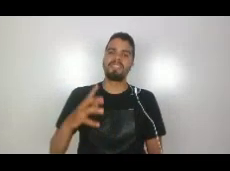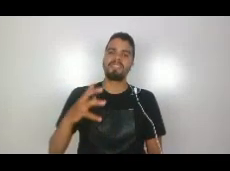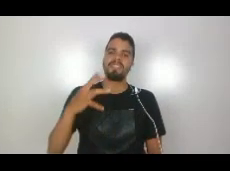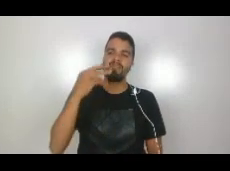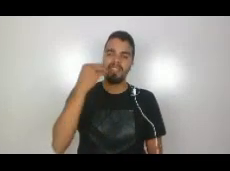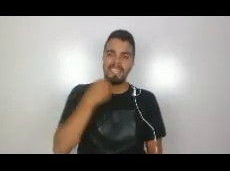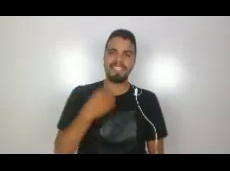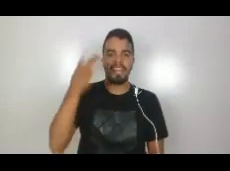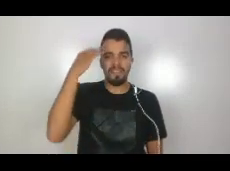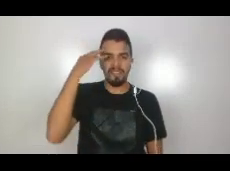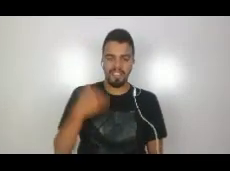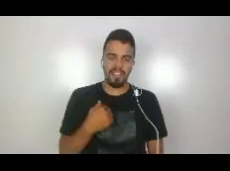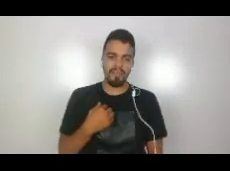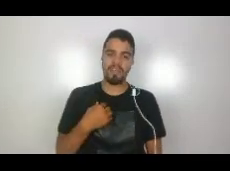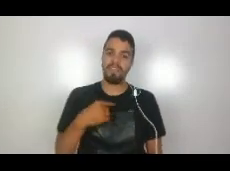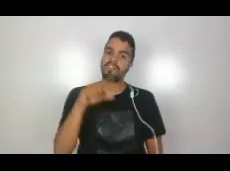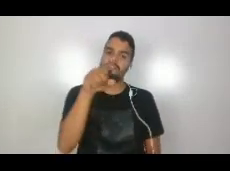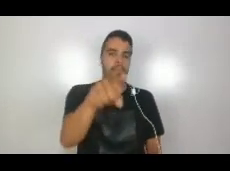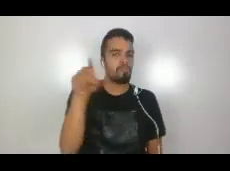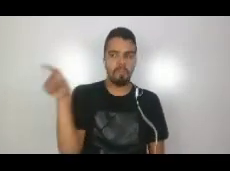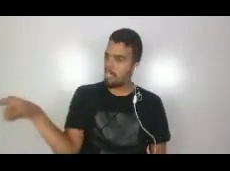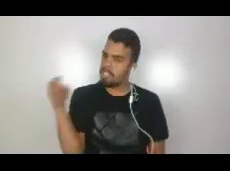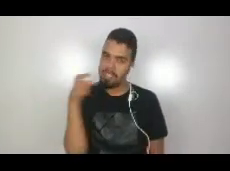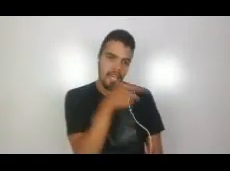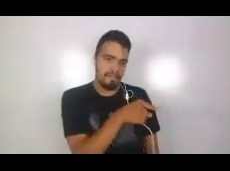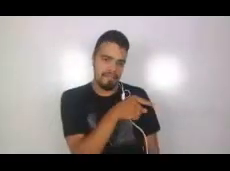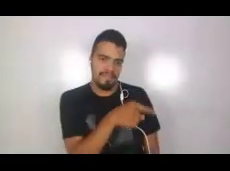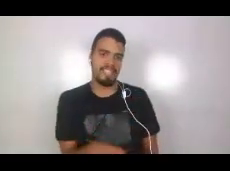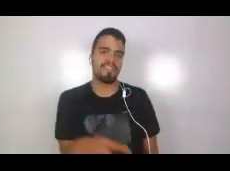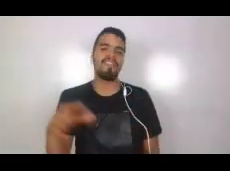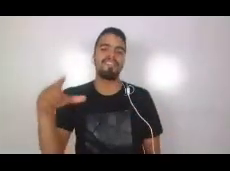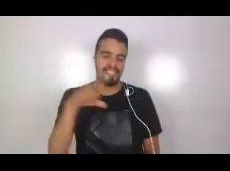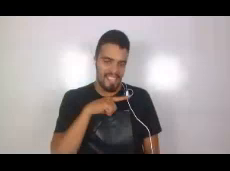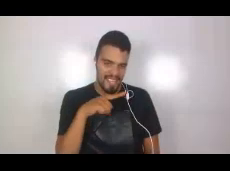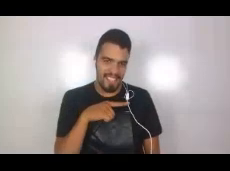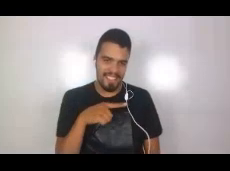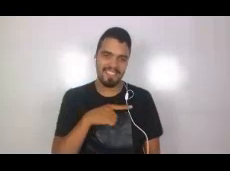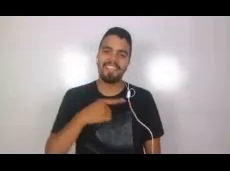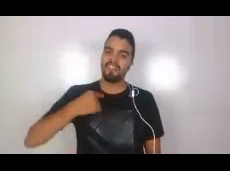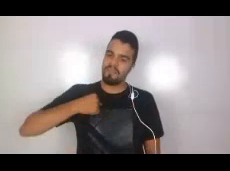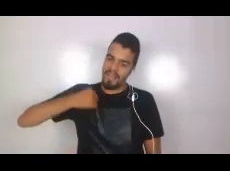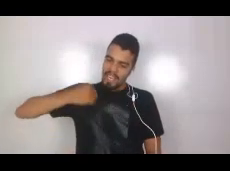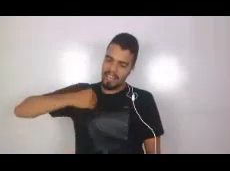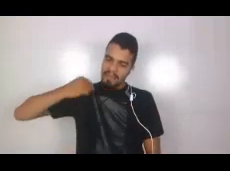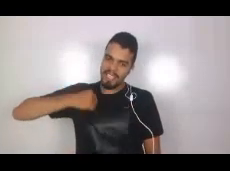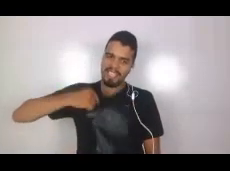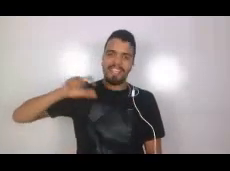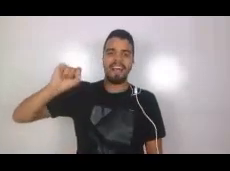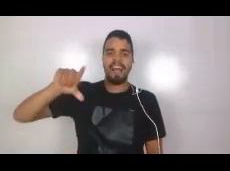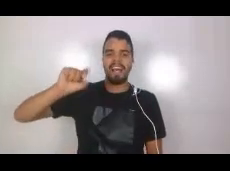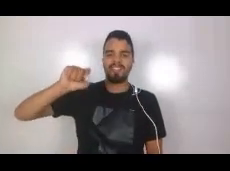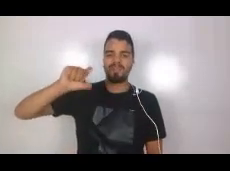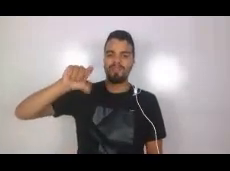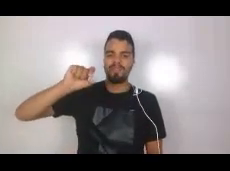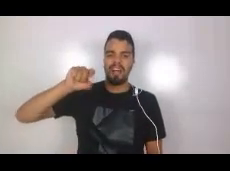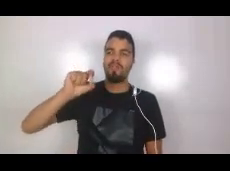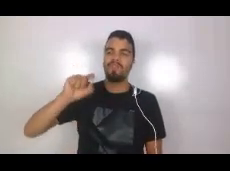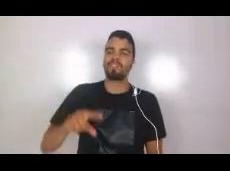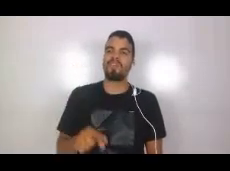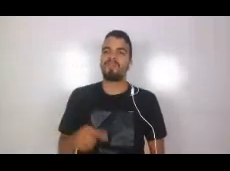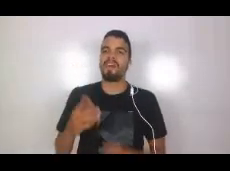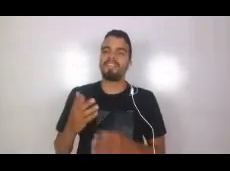você já subtende que é você, porque você não apontou para ninguém. Então, ó, tenho uma camisa